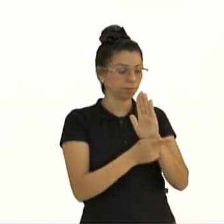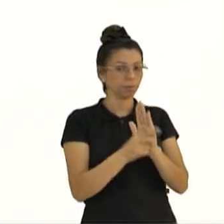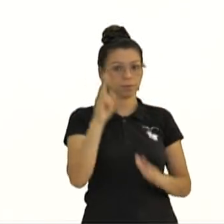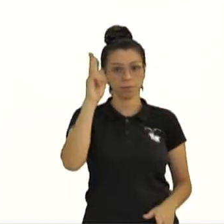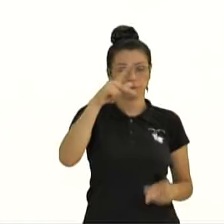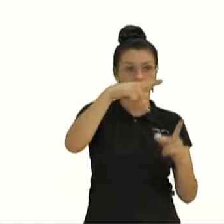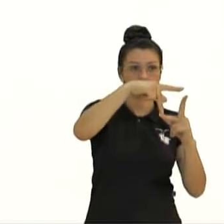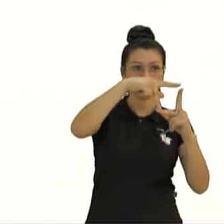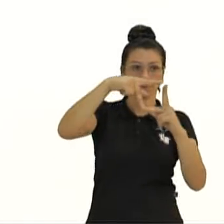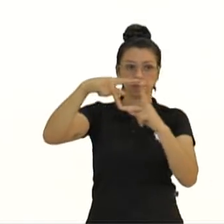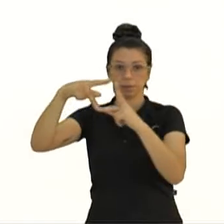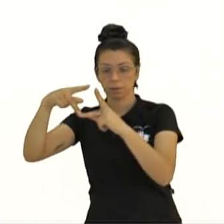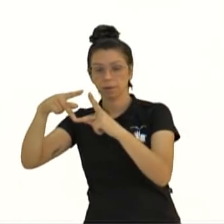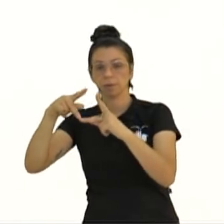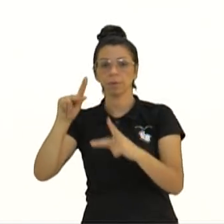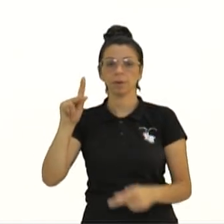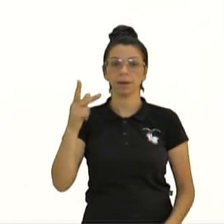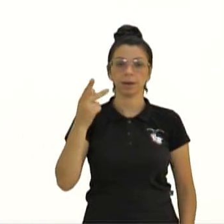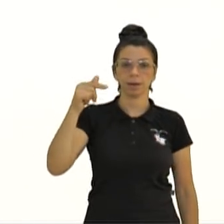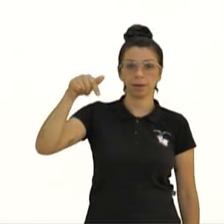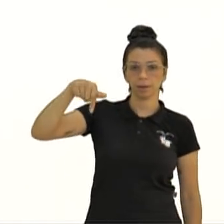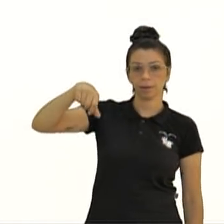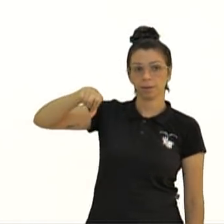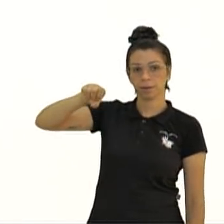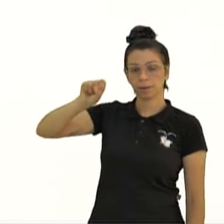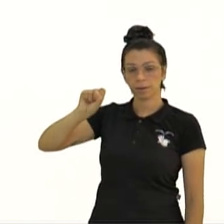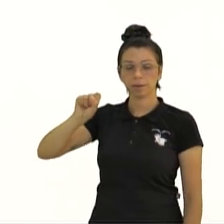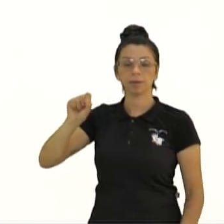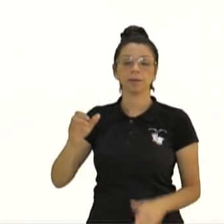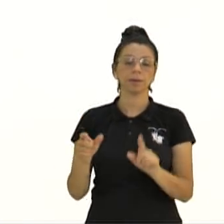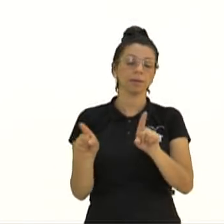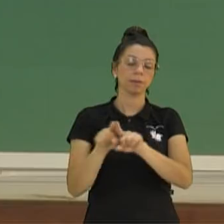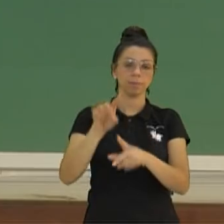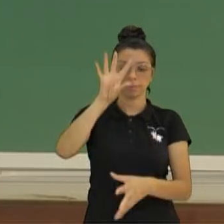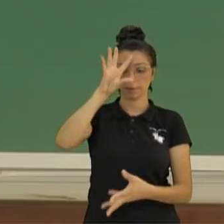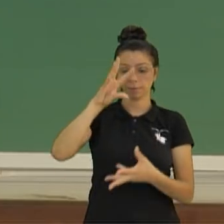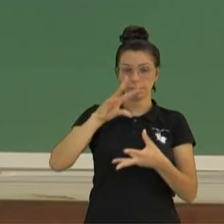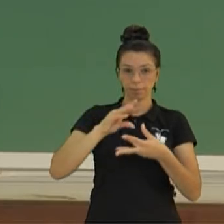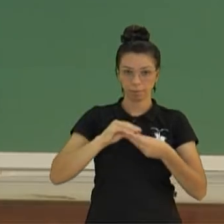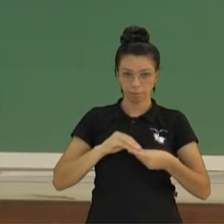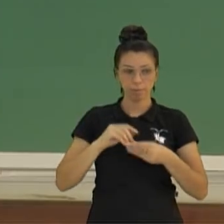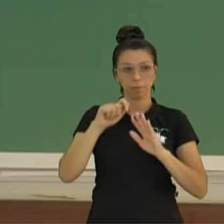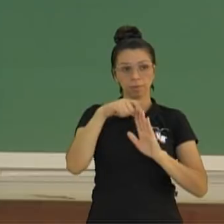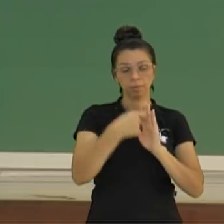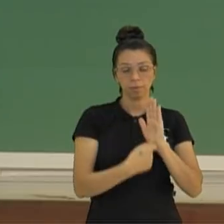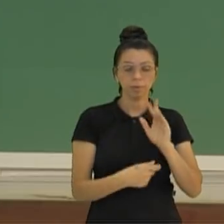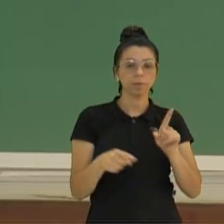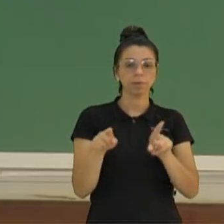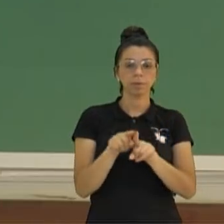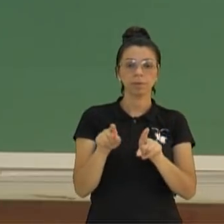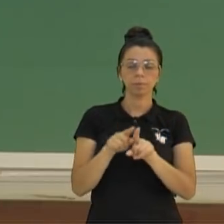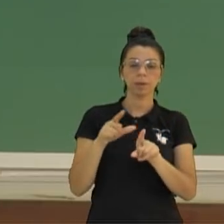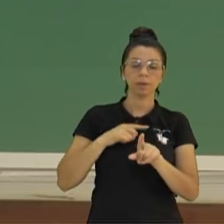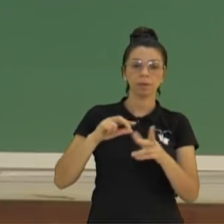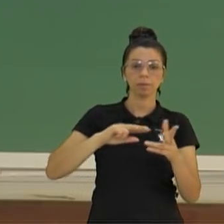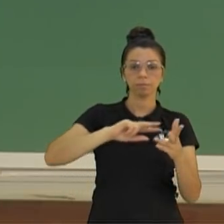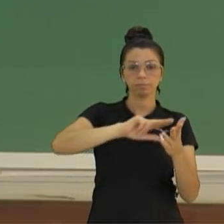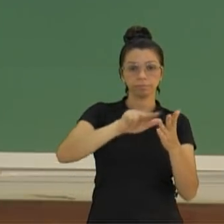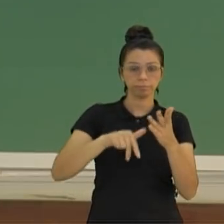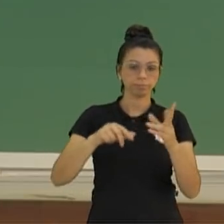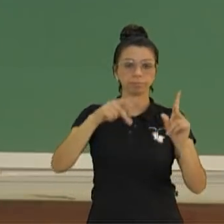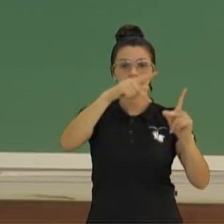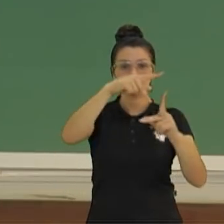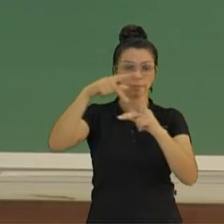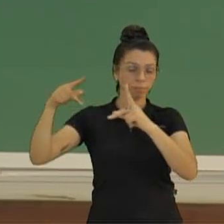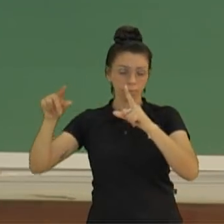e tirinhas. Nós também interpretamos textos com auxílio de material gráfico de diversos quadrinhos e identificamos